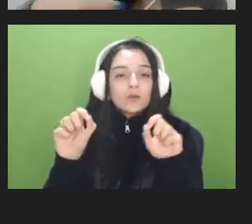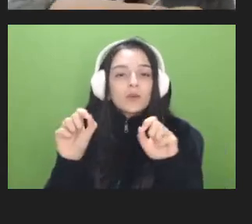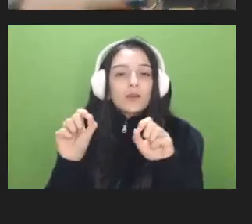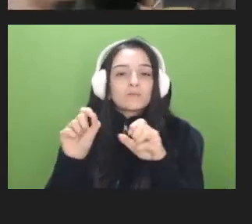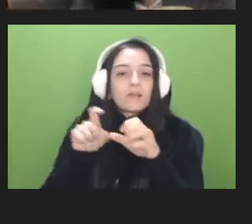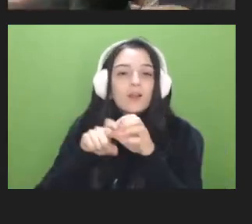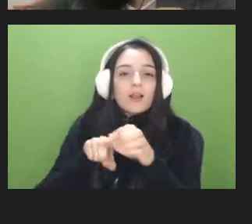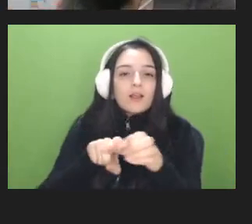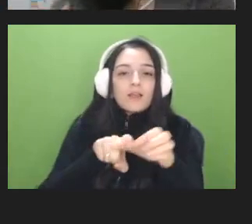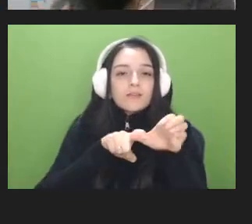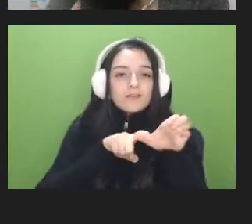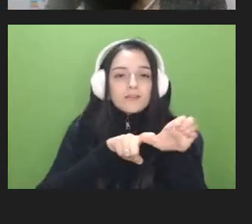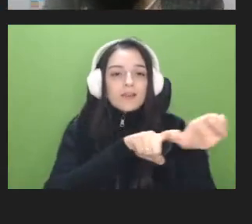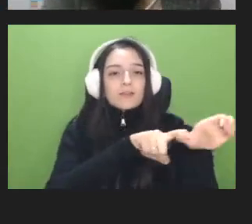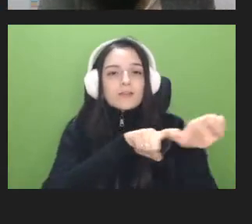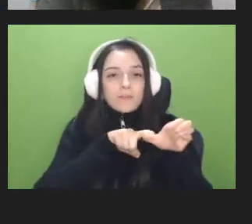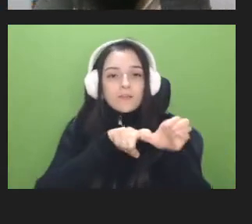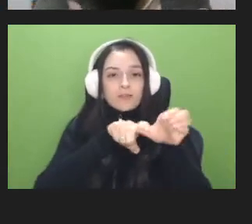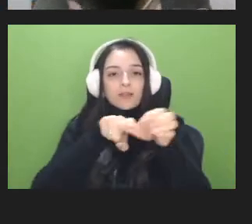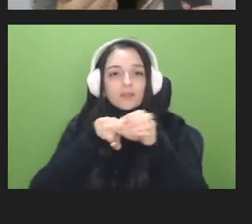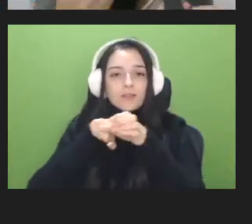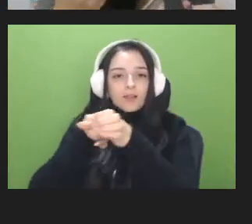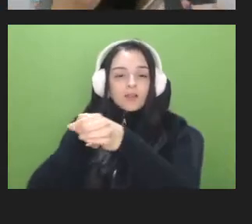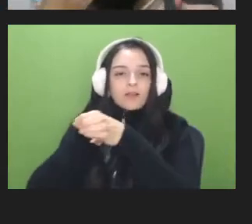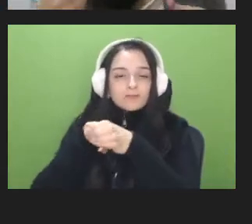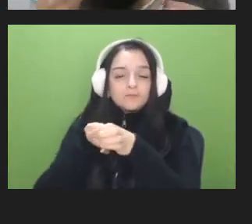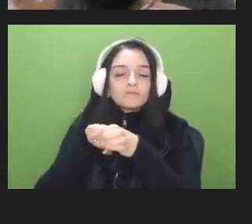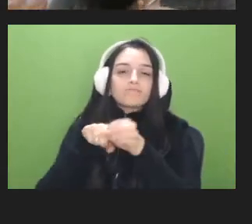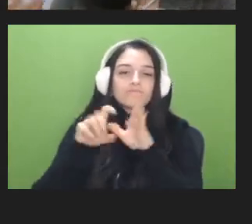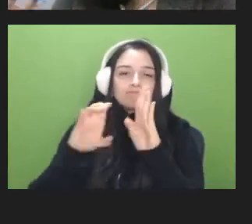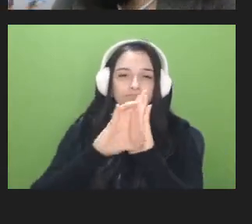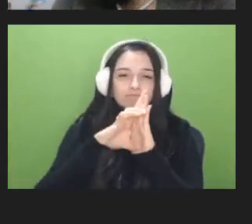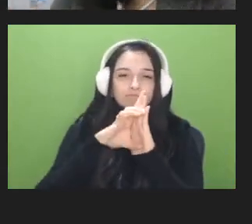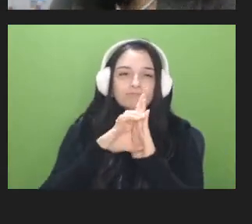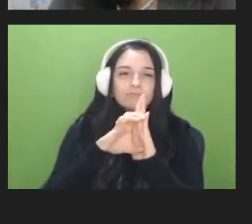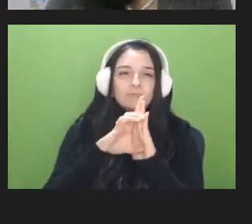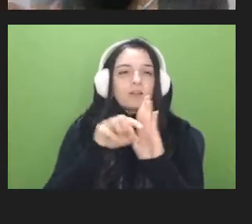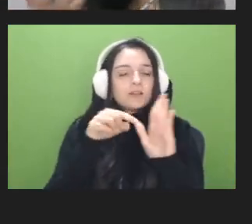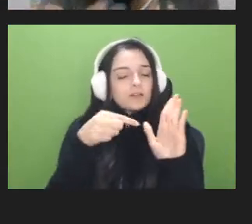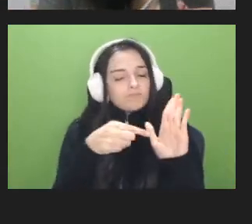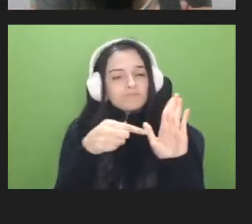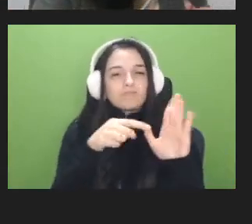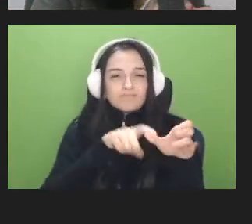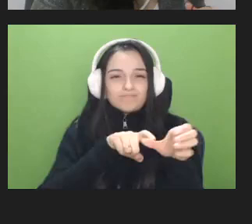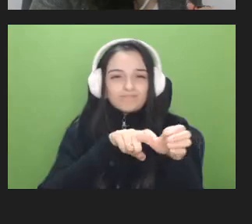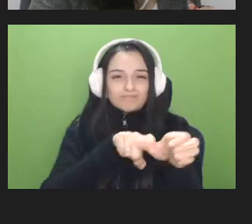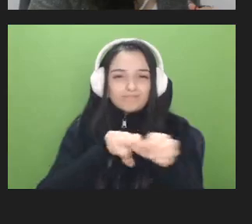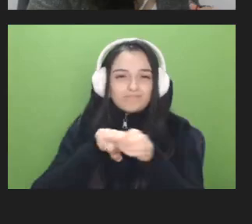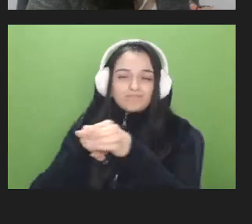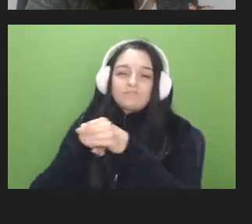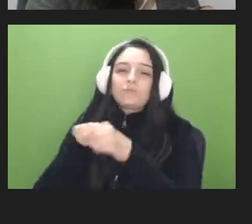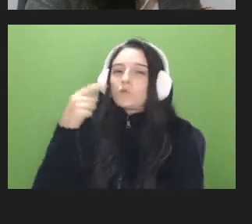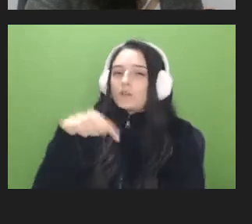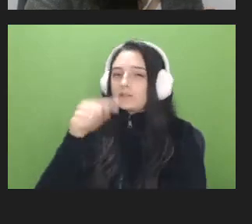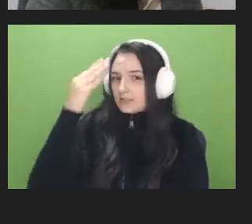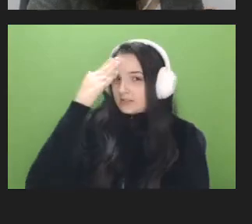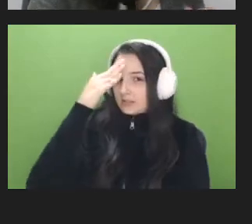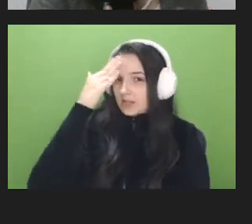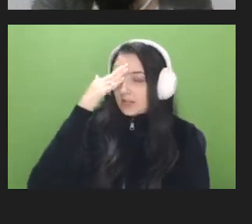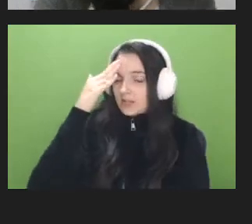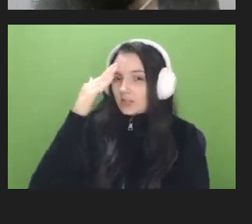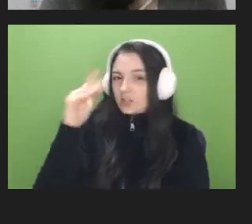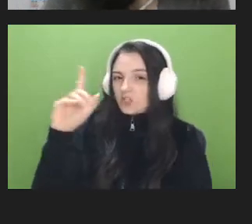vai organizar a nossa rede de relações. Então, ao invés de compreender que a deficiência é um fracasso, ou é